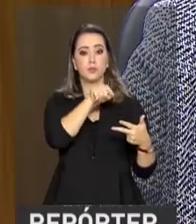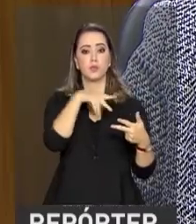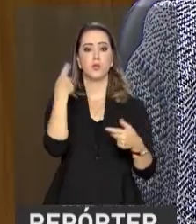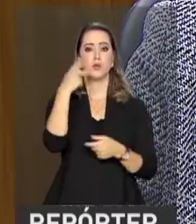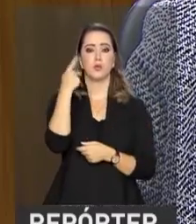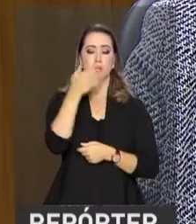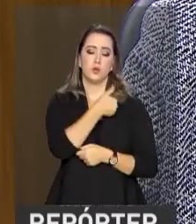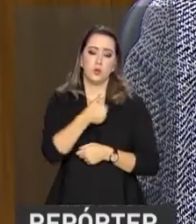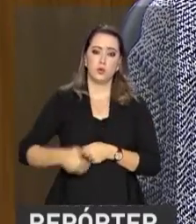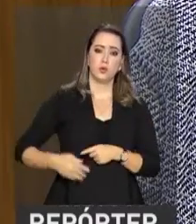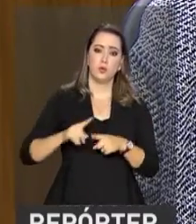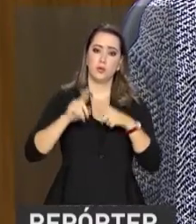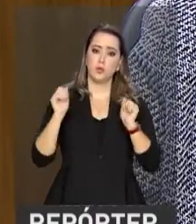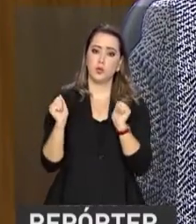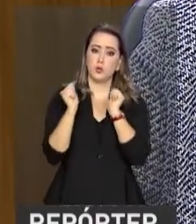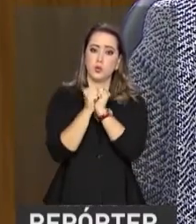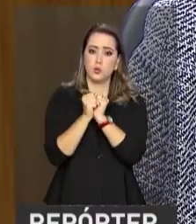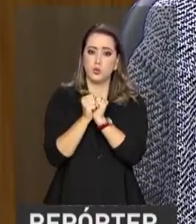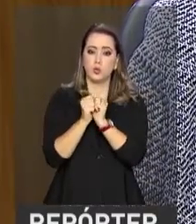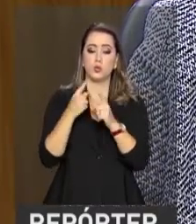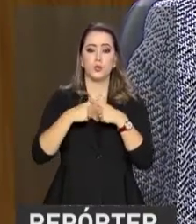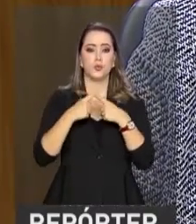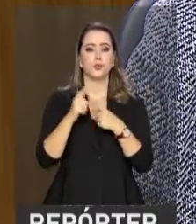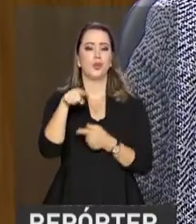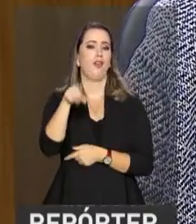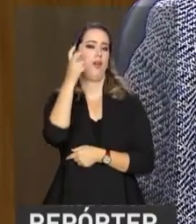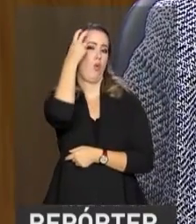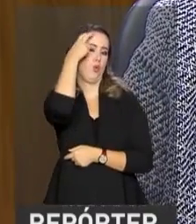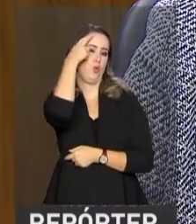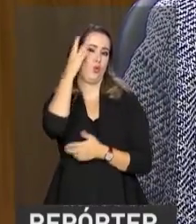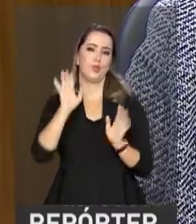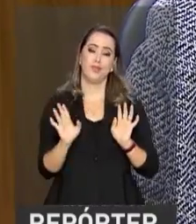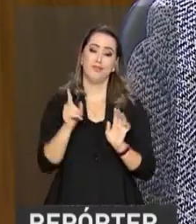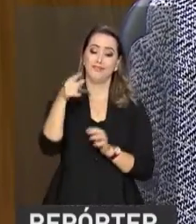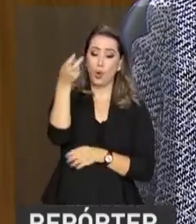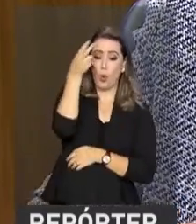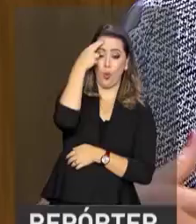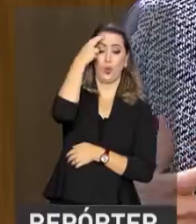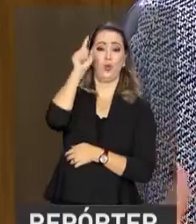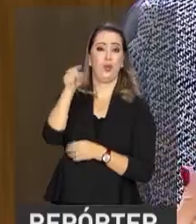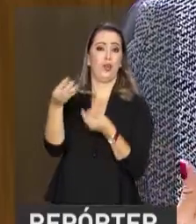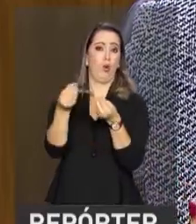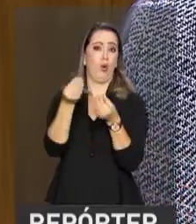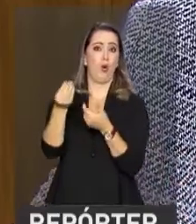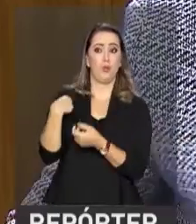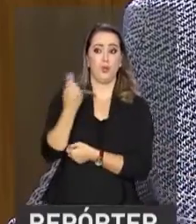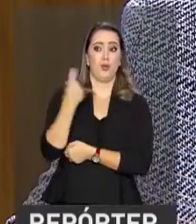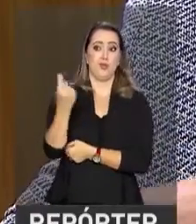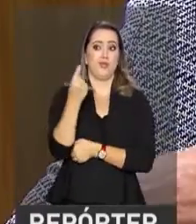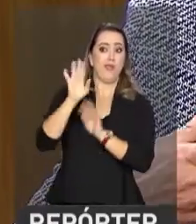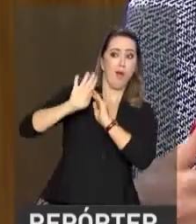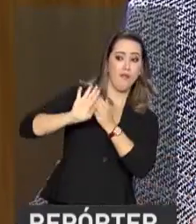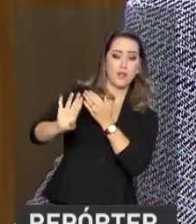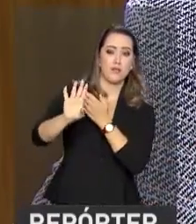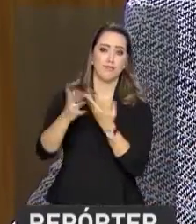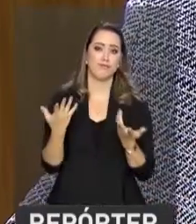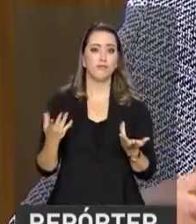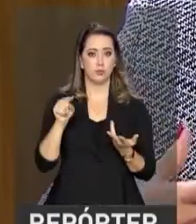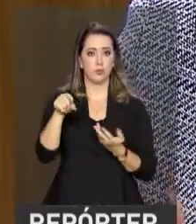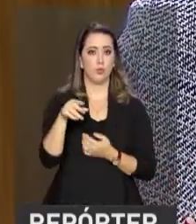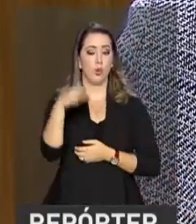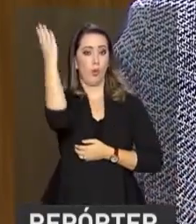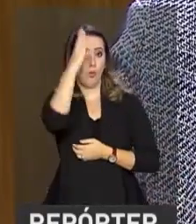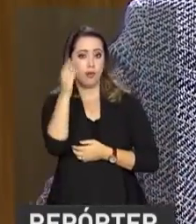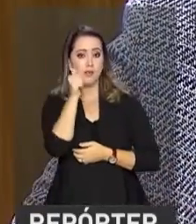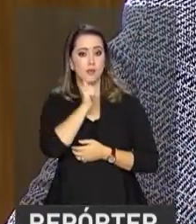políticas públicas mas juntos porque é uma questão cultural e de uma questão cultural não vamos conseguir sozinhos ea e brasil mulher